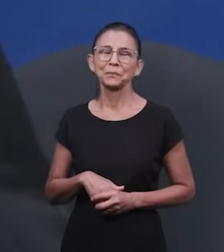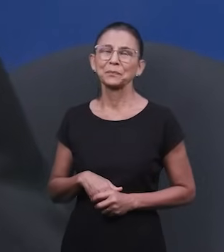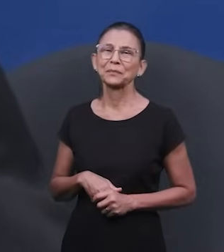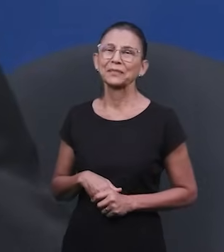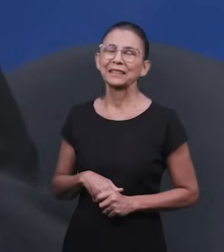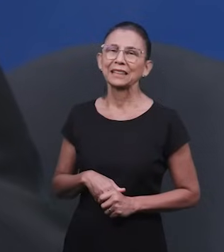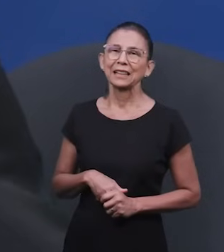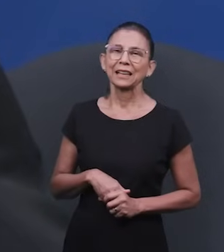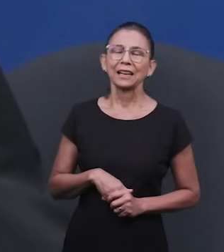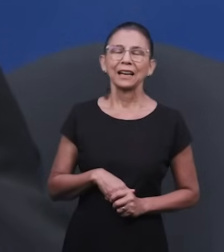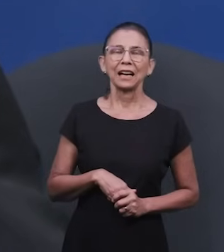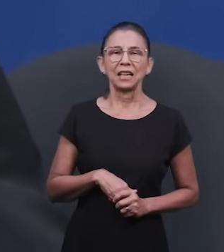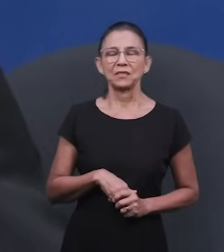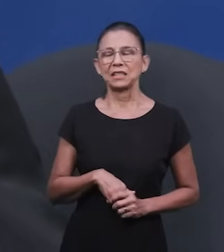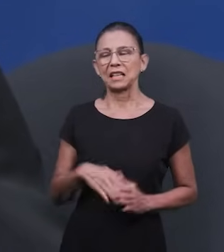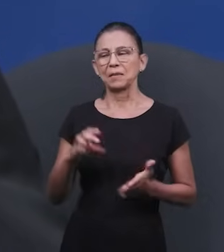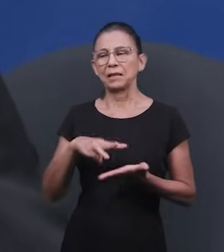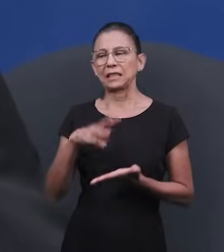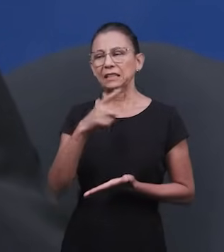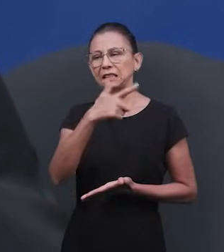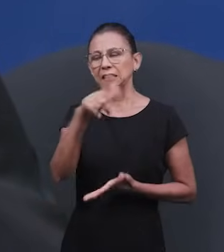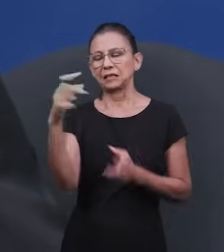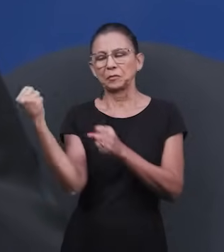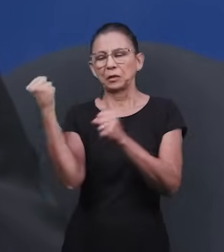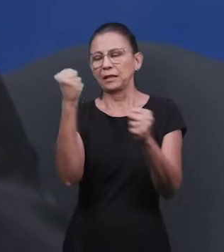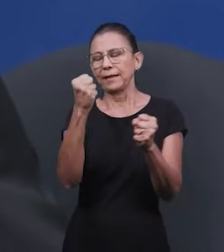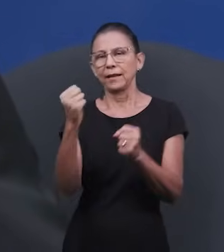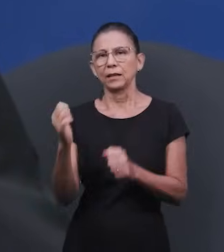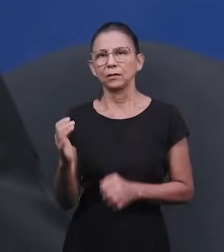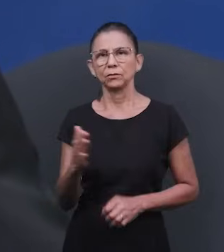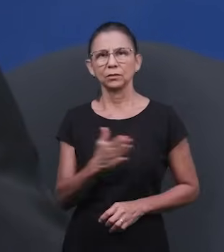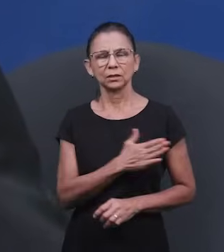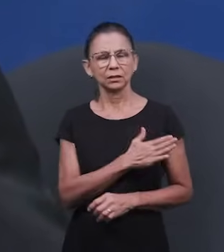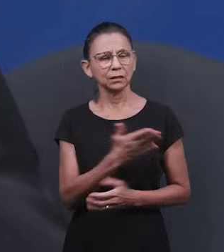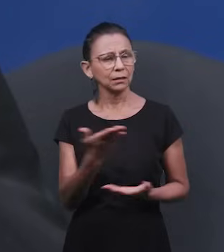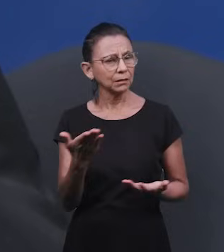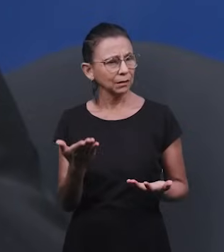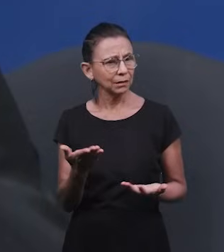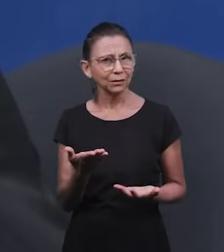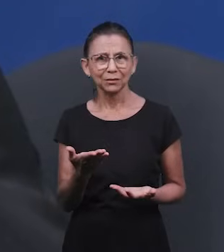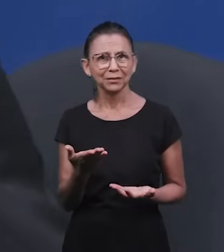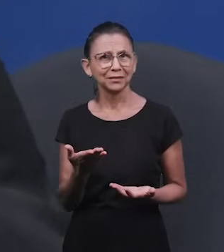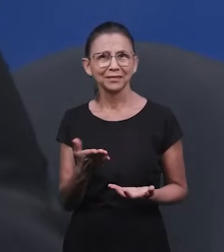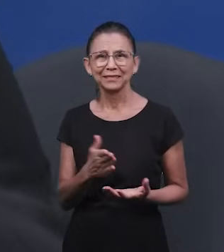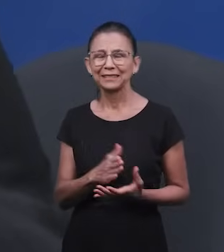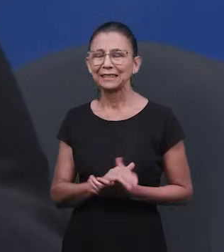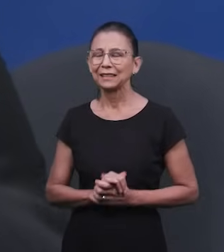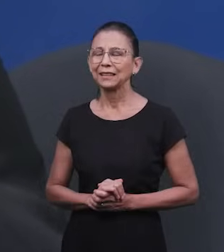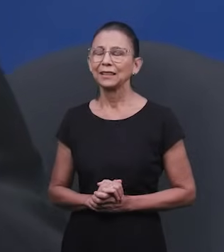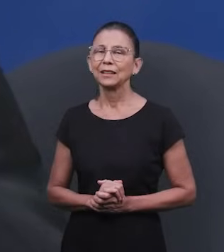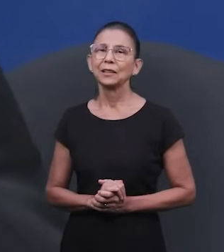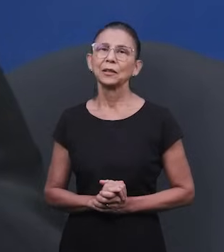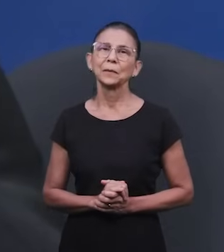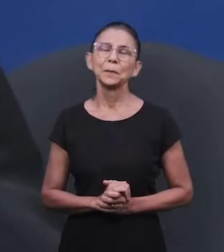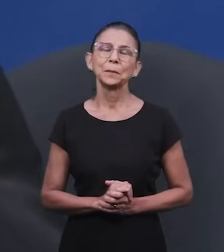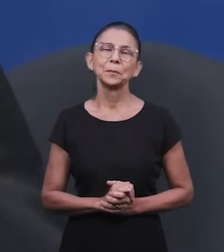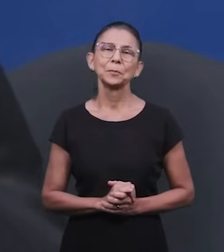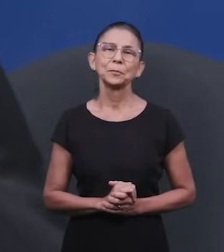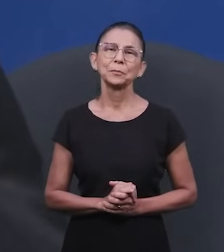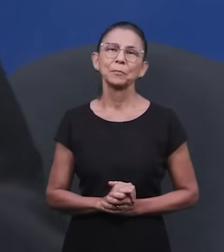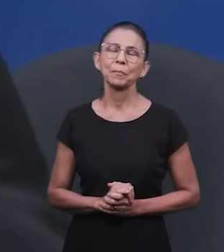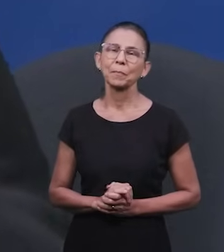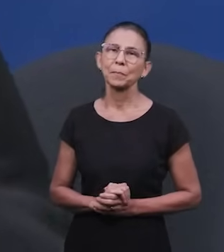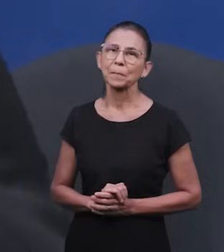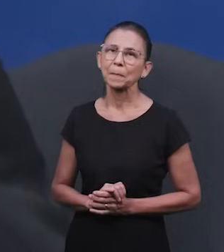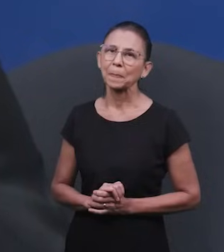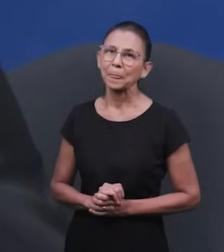culto. Aí chegou lá, o Senhor falou em palavra profética, e disse assim, tu, meu filho, está em dúvida do meu poder? Ao